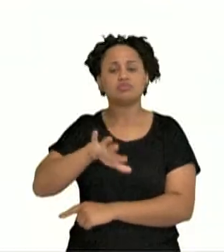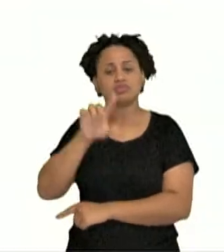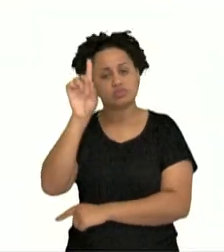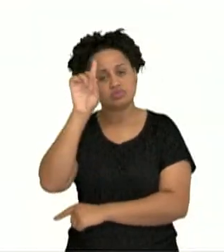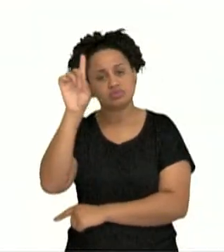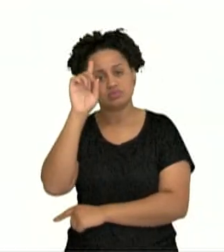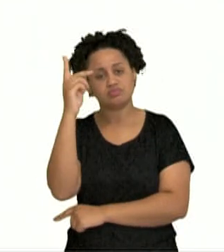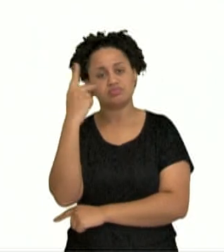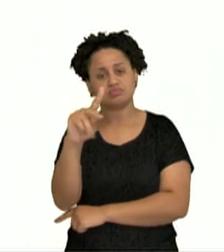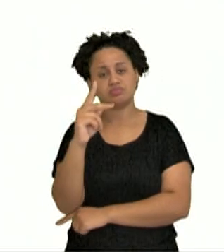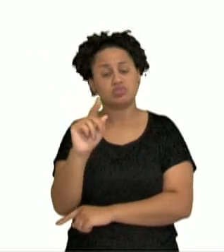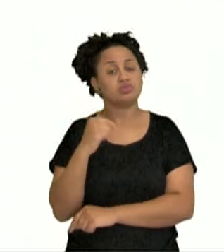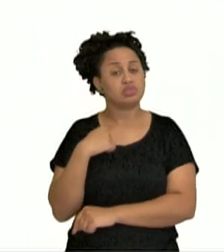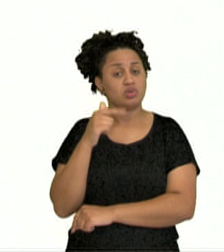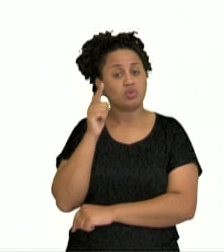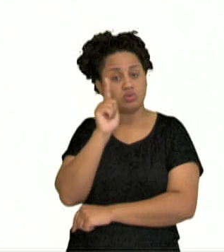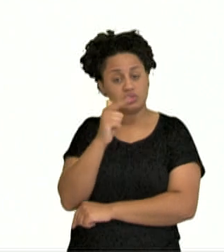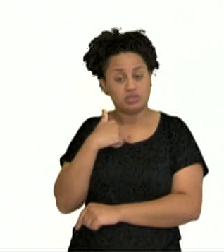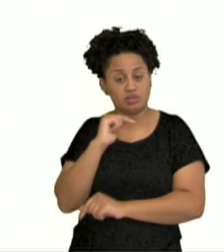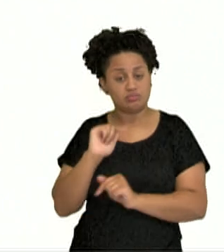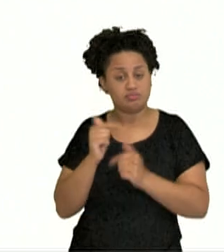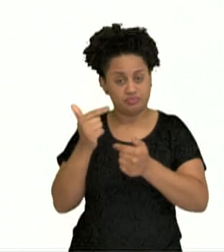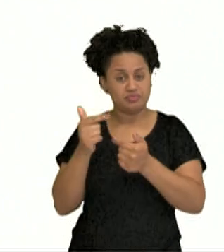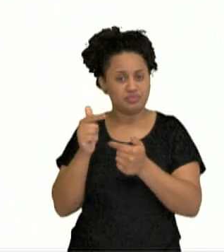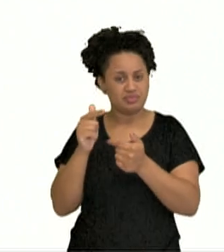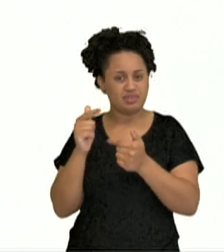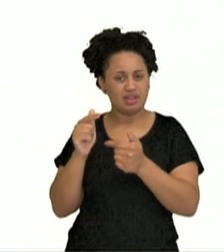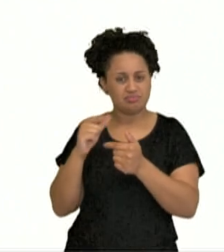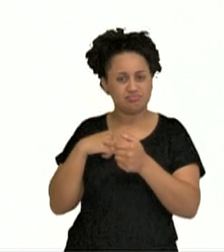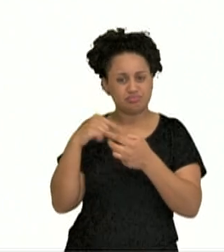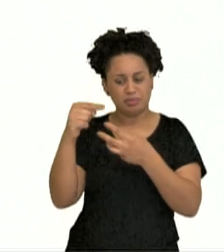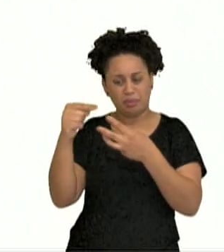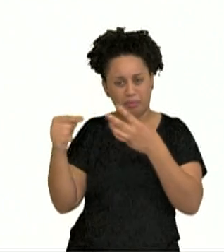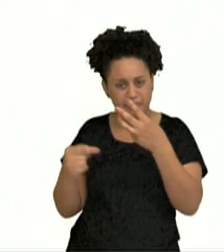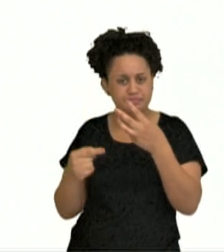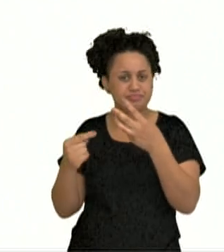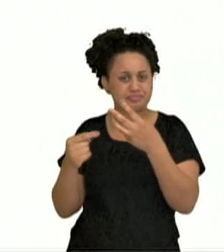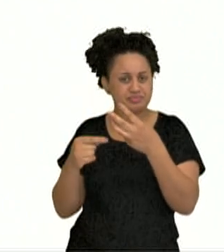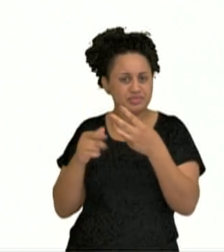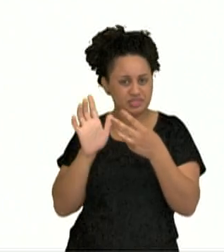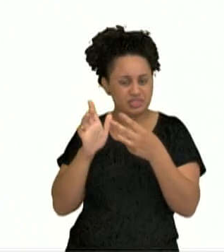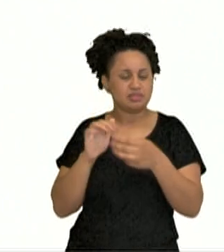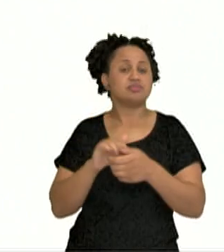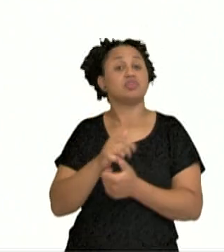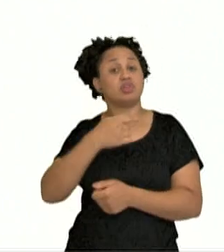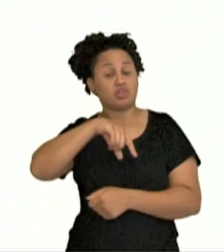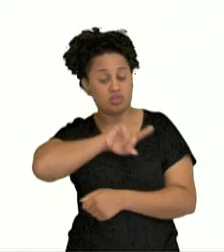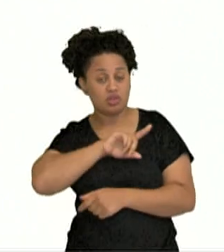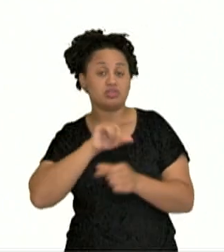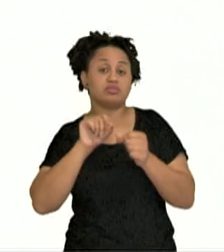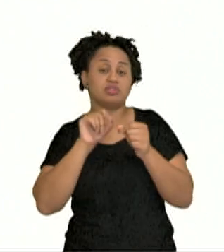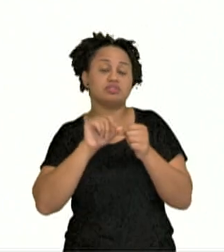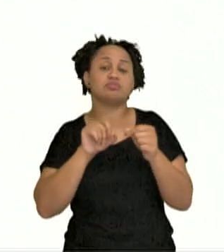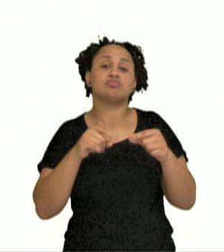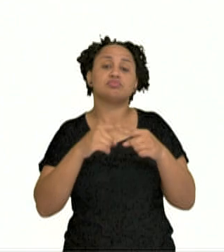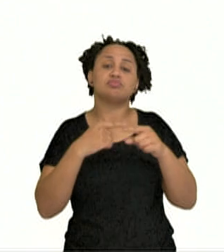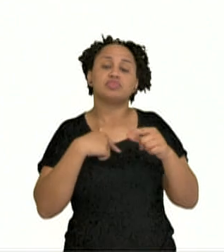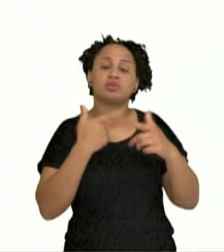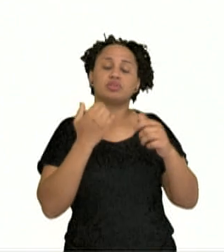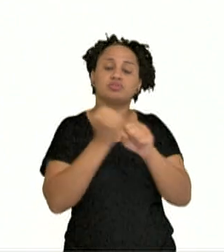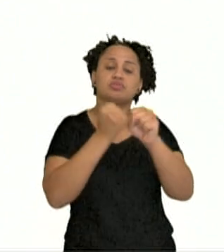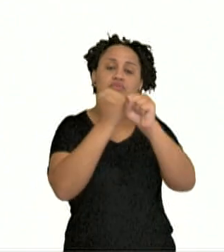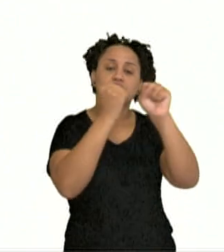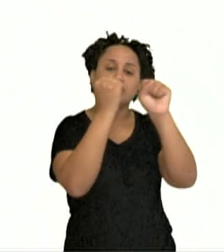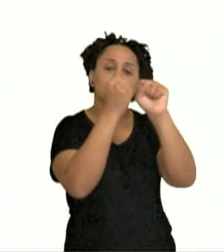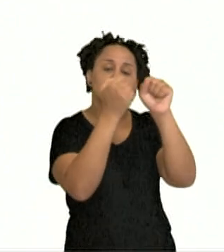já conseguiu aplicar essas relações? Nós aplicamos sim nos cantos, quando a gente vai construir